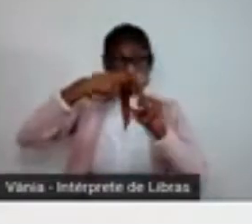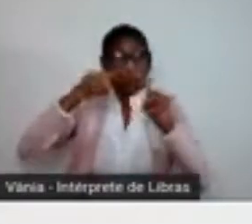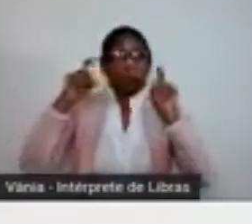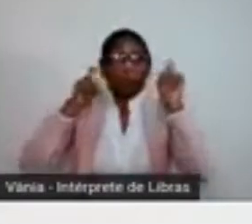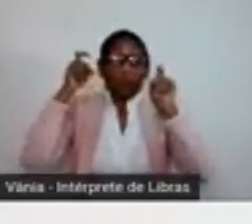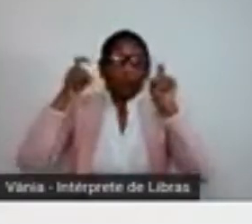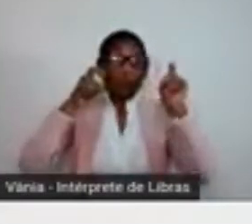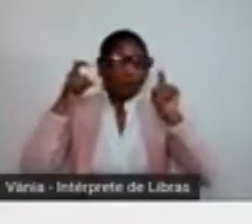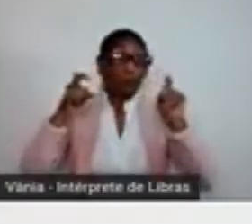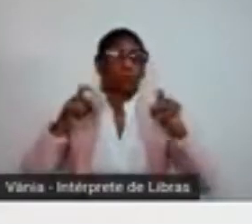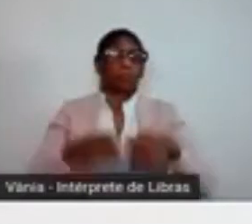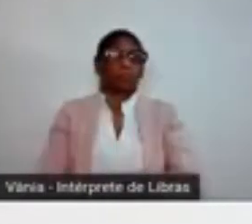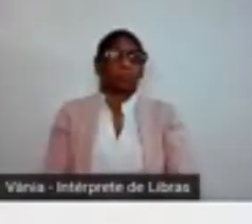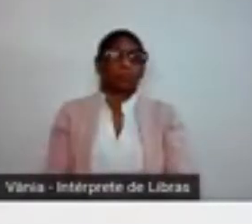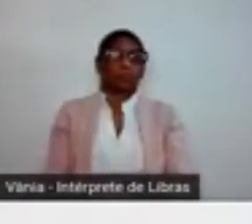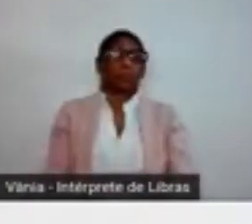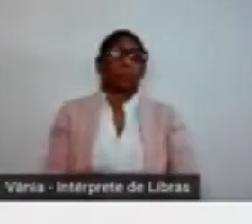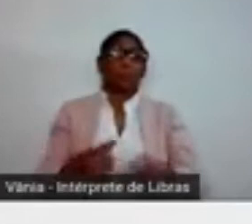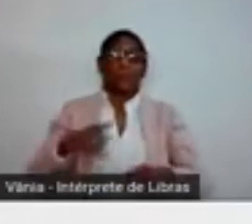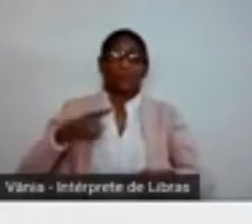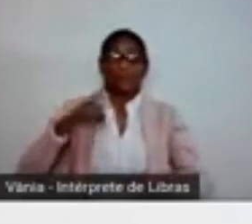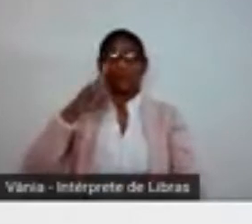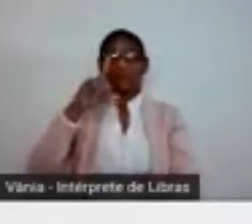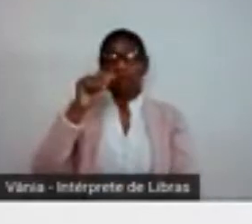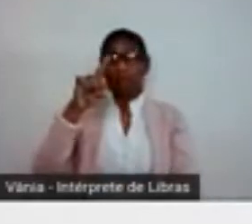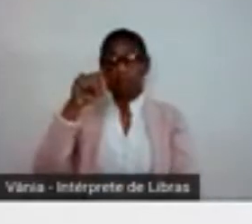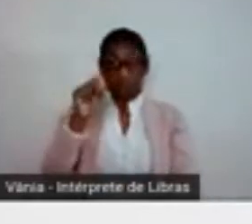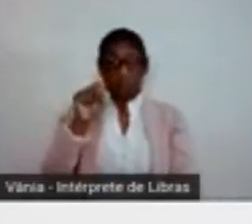pelos indicadores que aqui estão, mas também os dados da pesquisa que